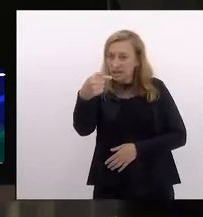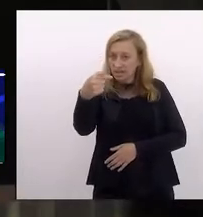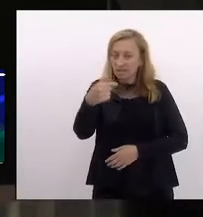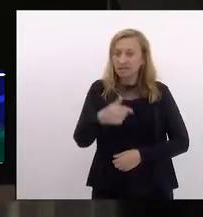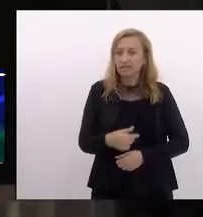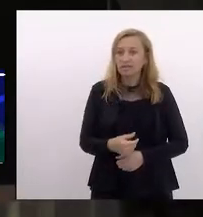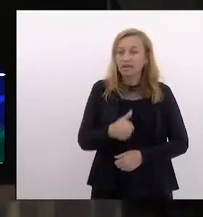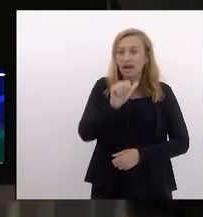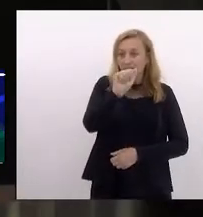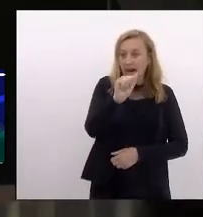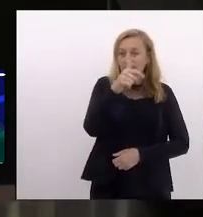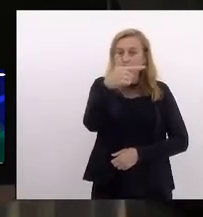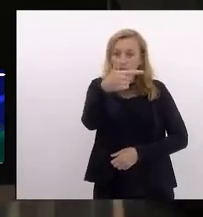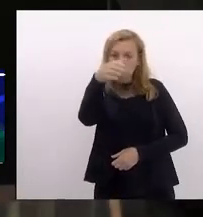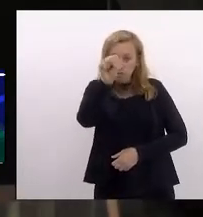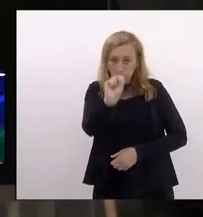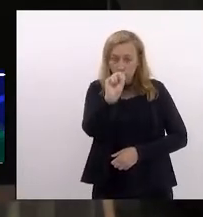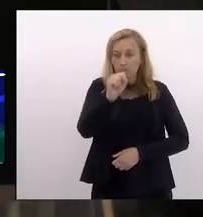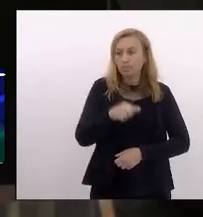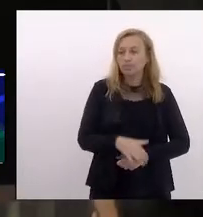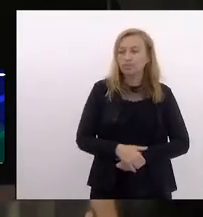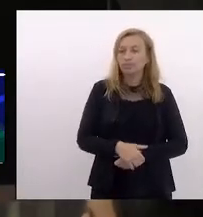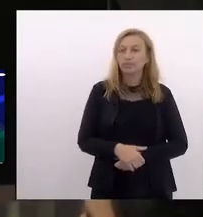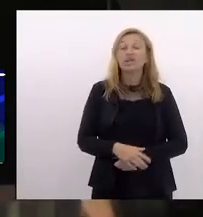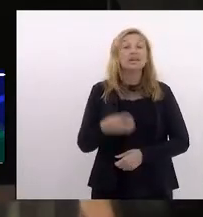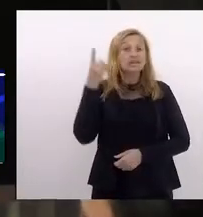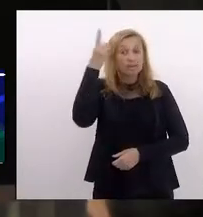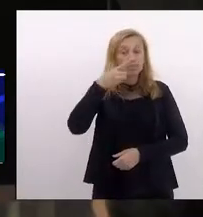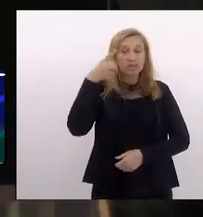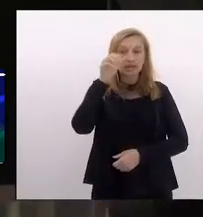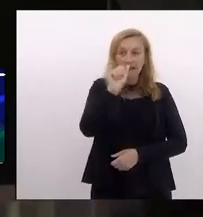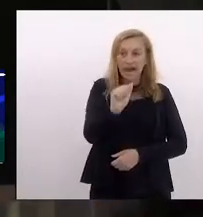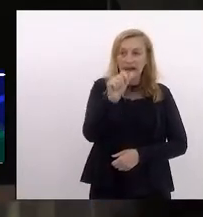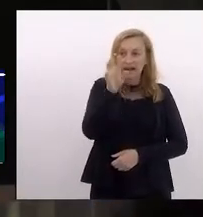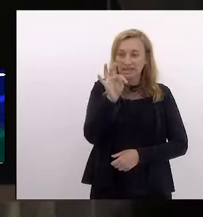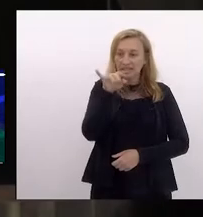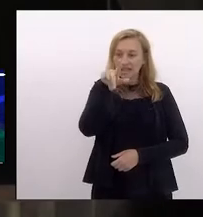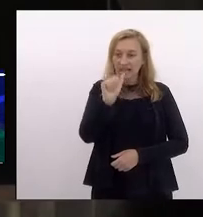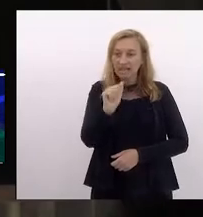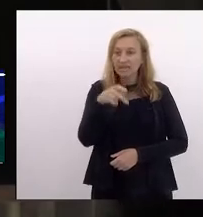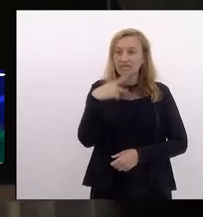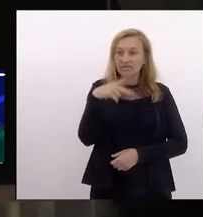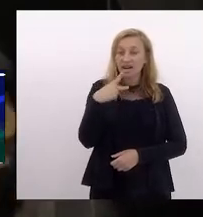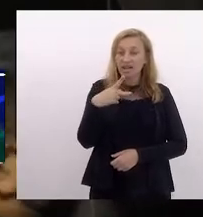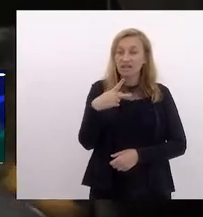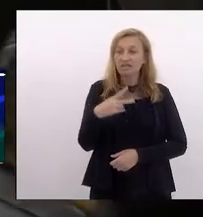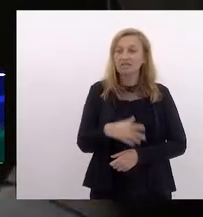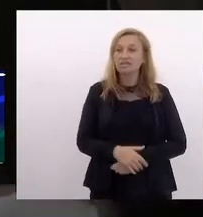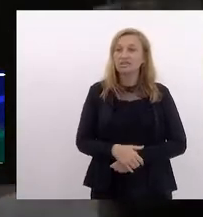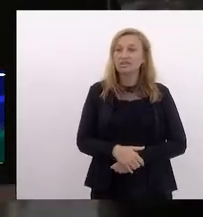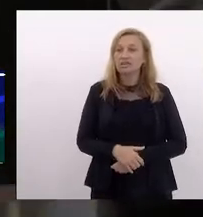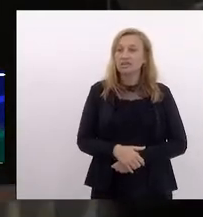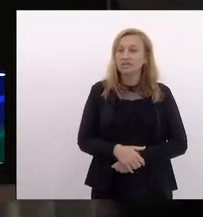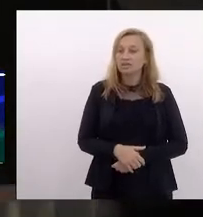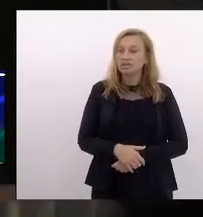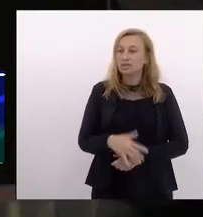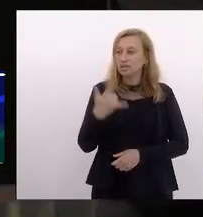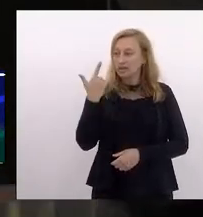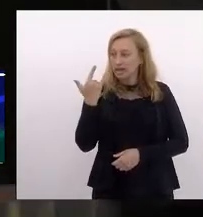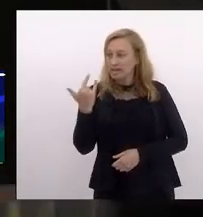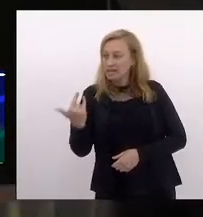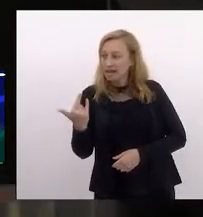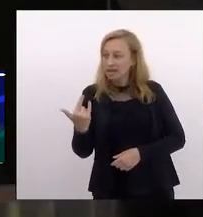57 a de 2018 do deputado Átila Nunes que trata do chamado assédio